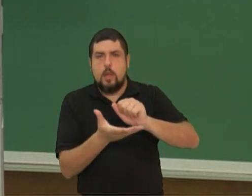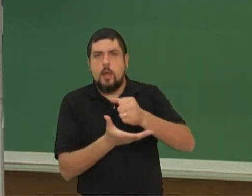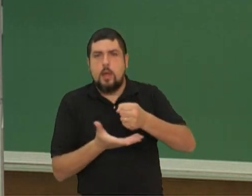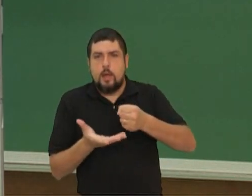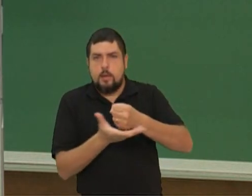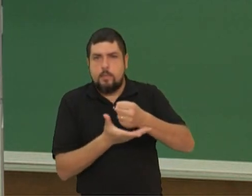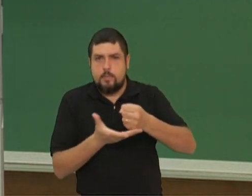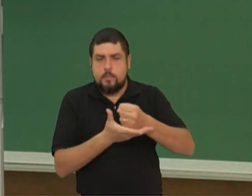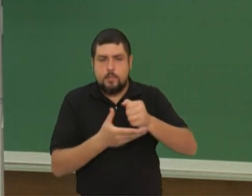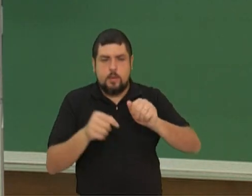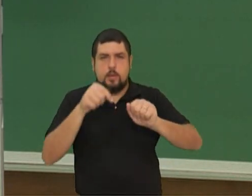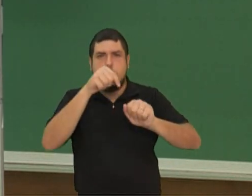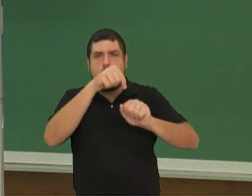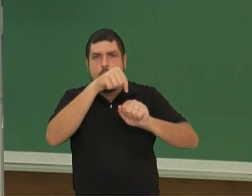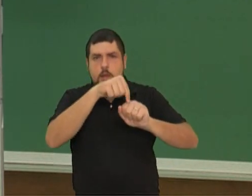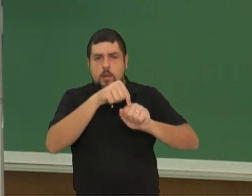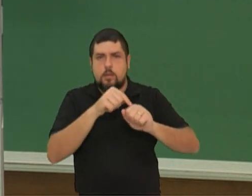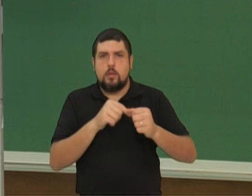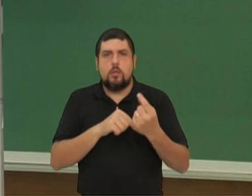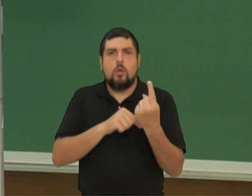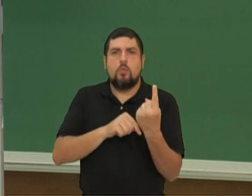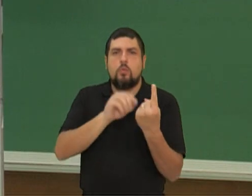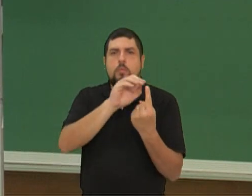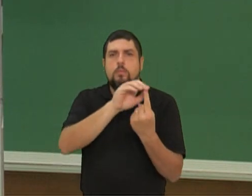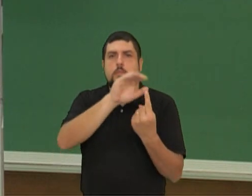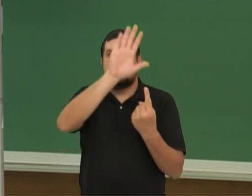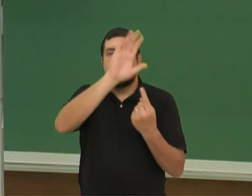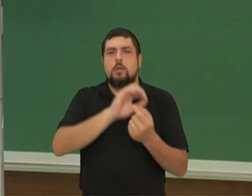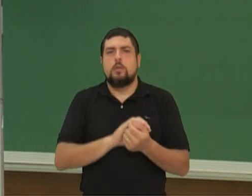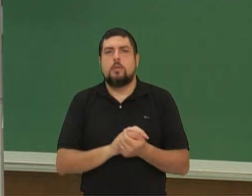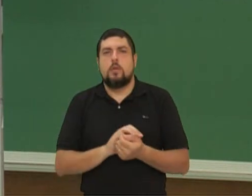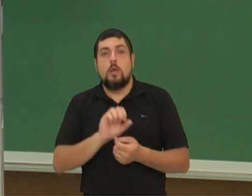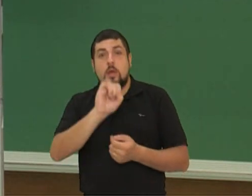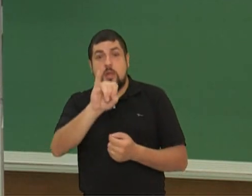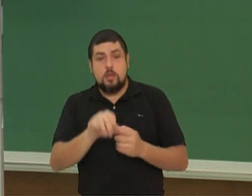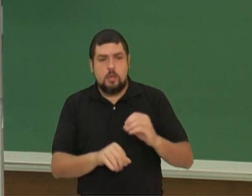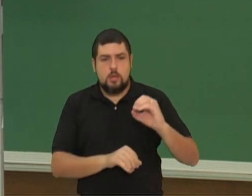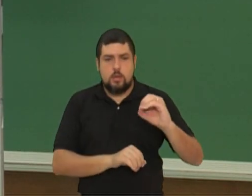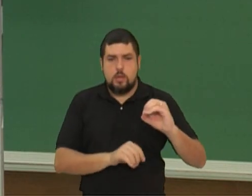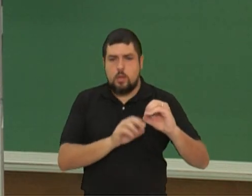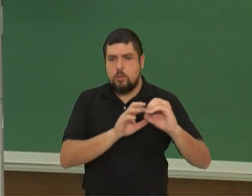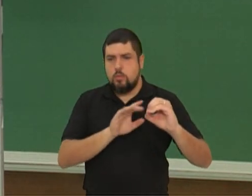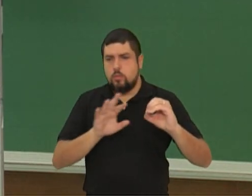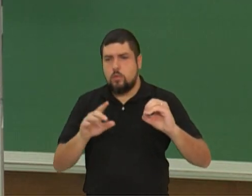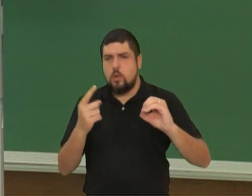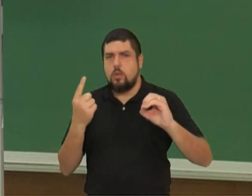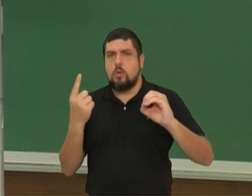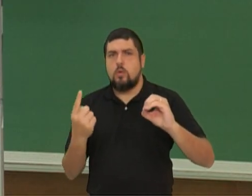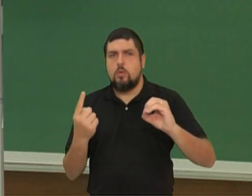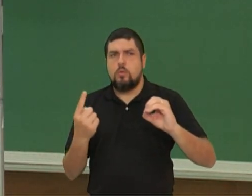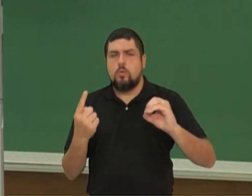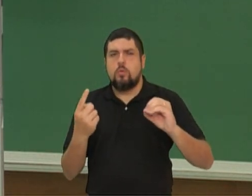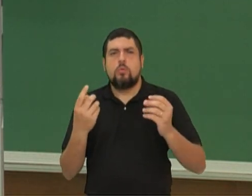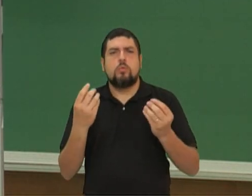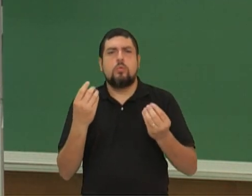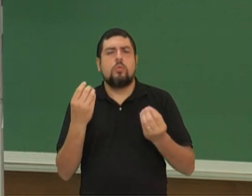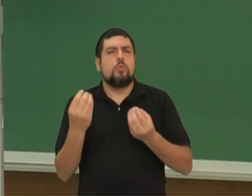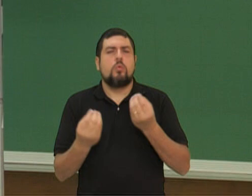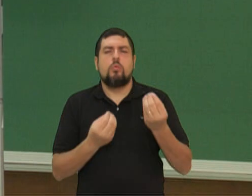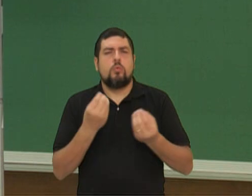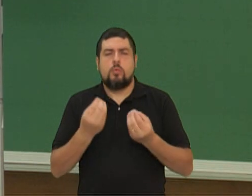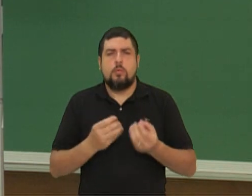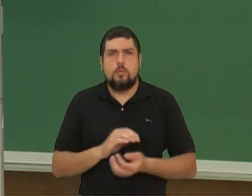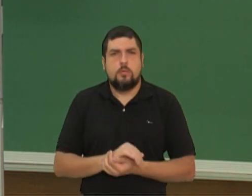a base fosse menor que 1 e maior que 0, entre 0 e 1, como é que fica o comportamento gráfico da função nesse